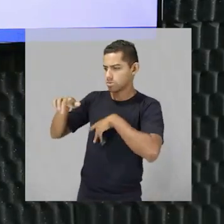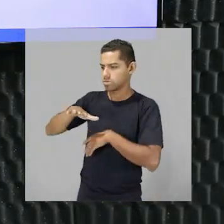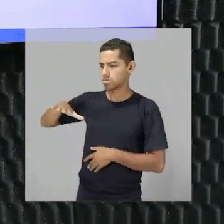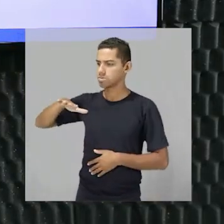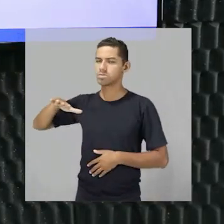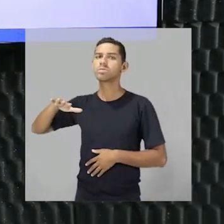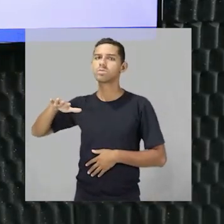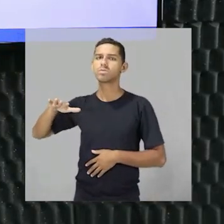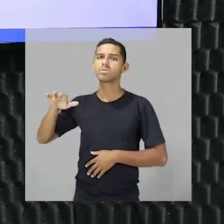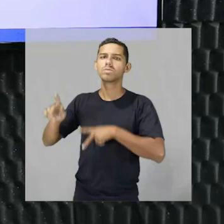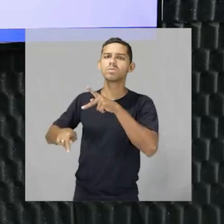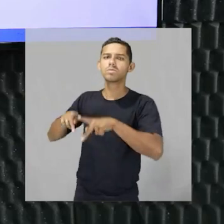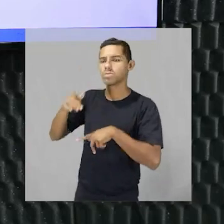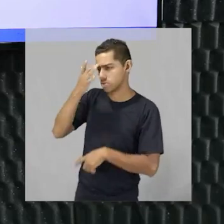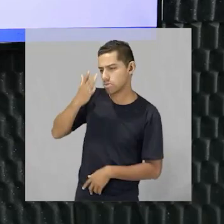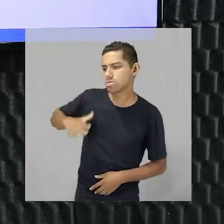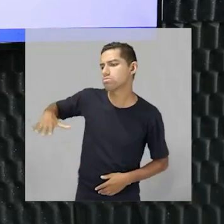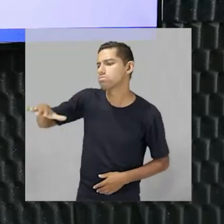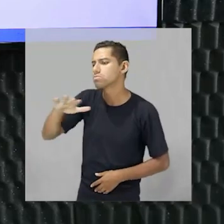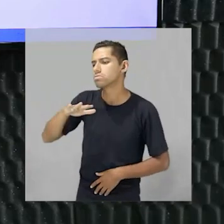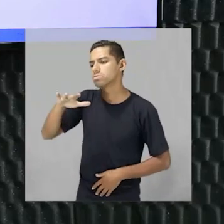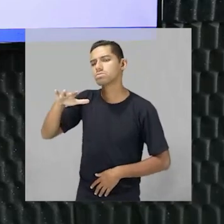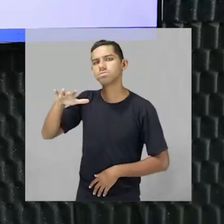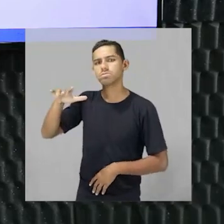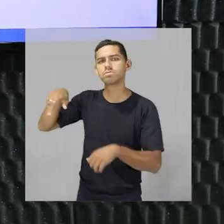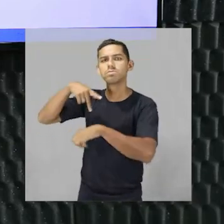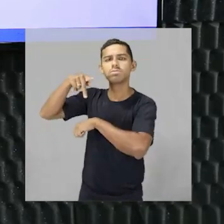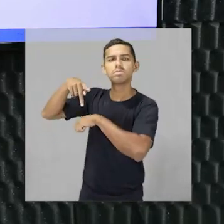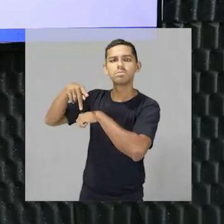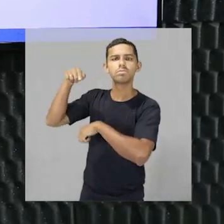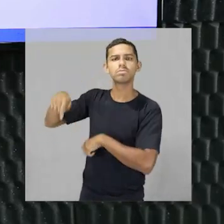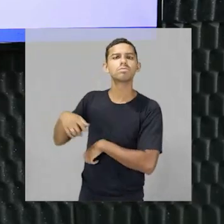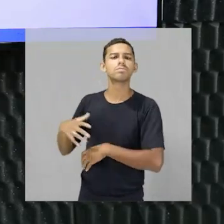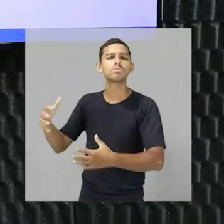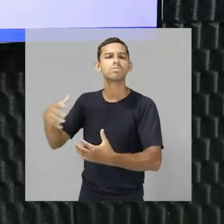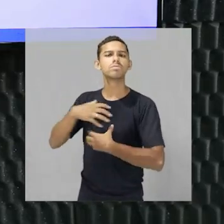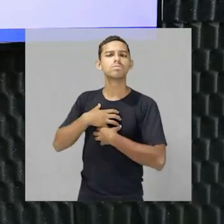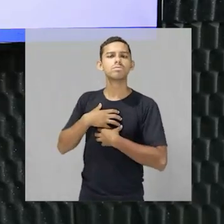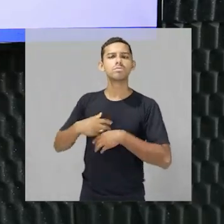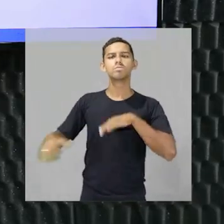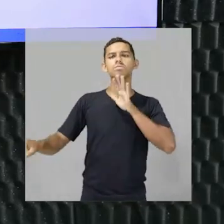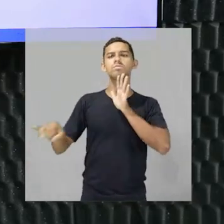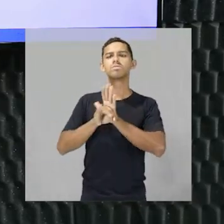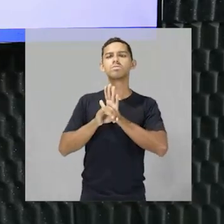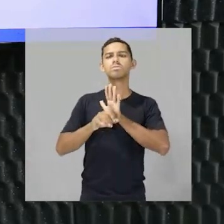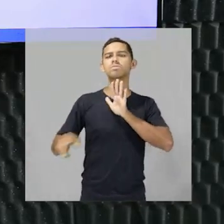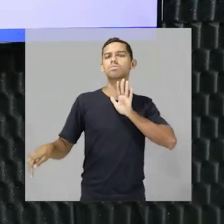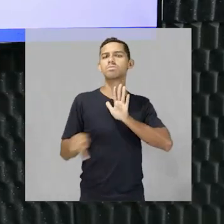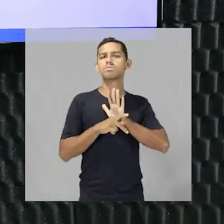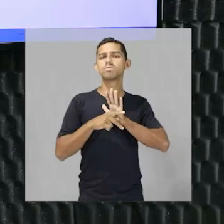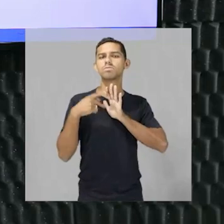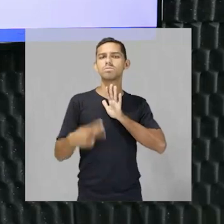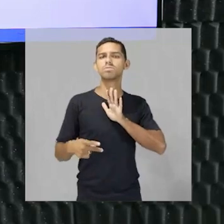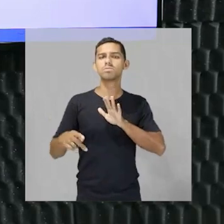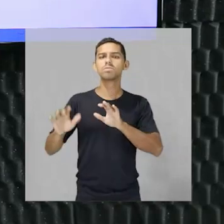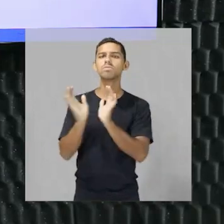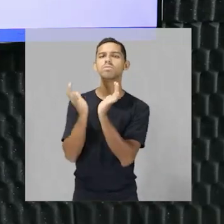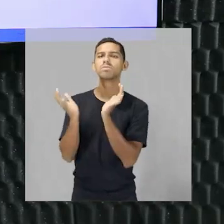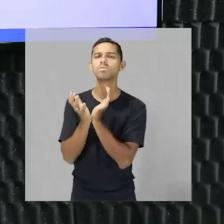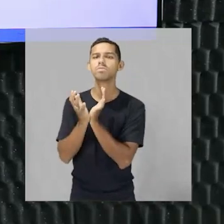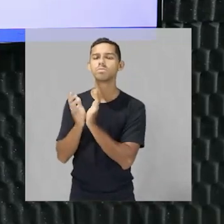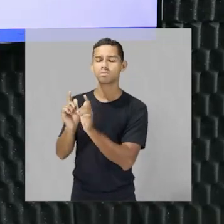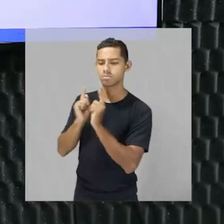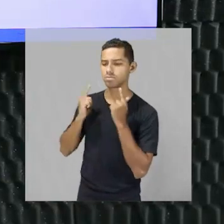nacionalidade. O que seria essa nação, Marcos, e essa nacionalidade? É o sentimento identitário de pertencimento a um grupo e, principalmente,